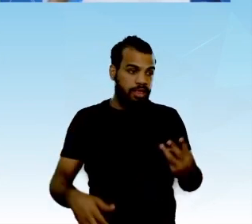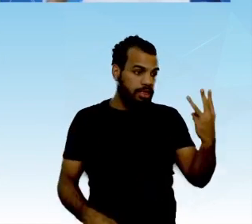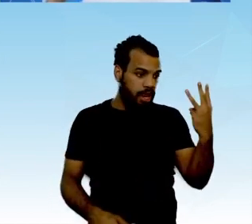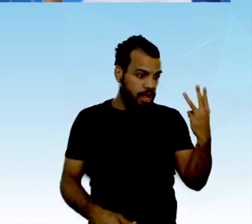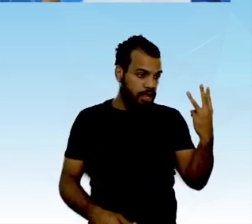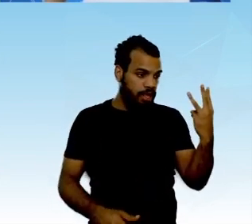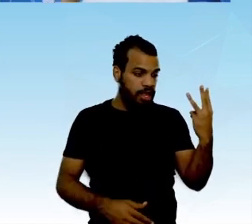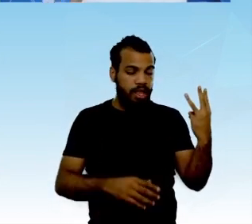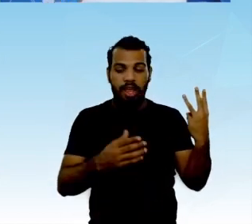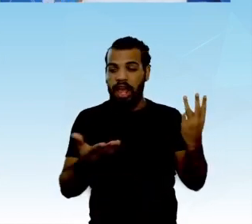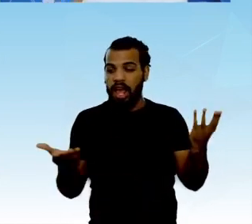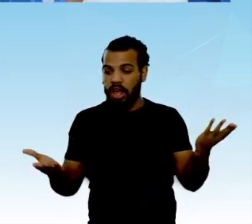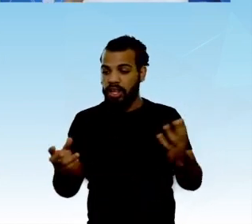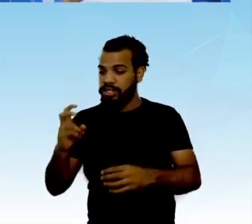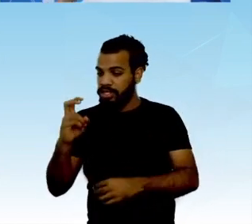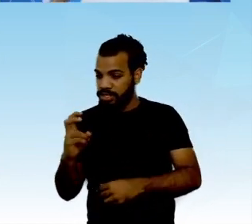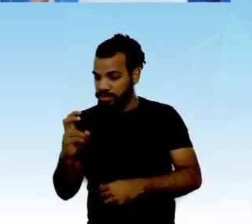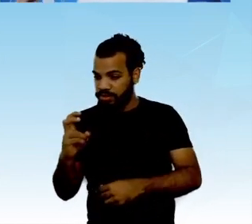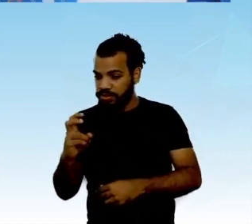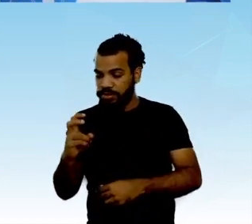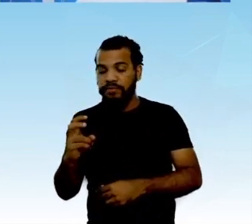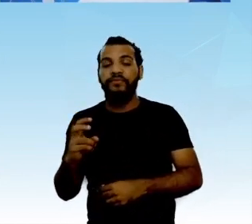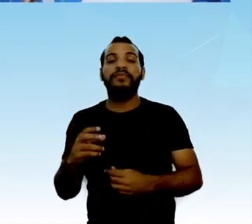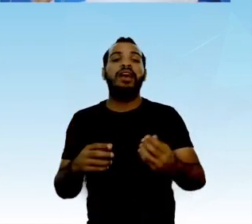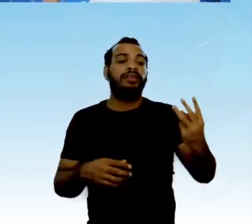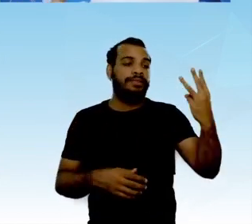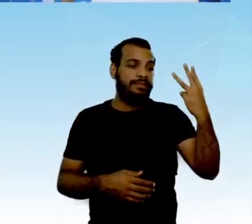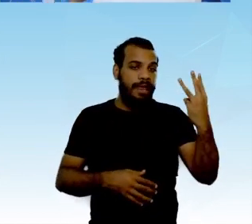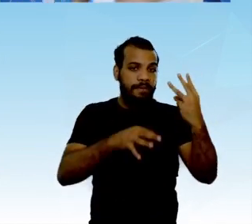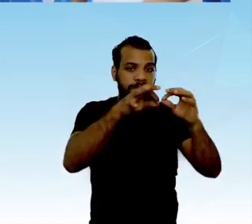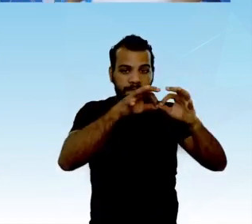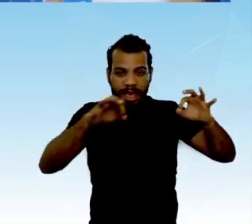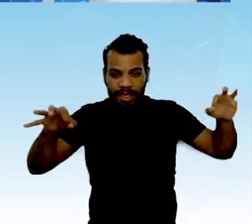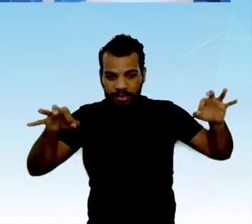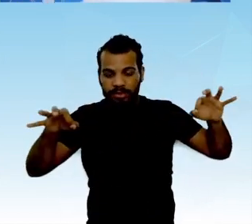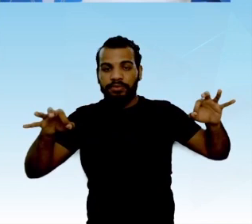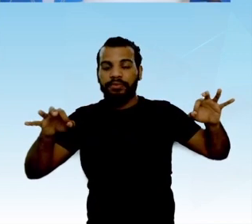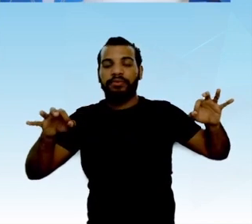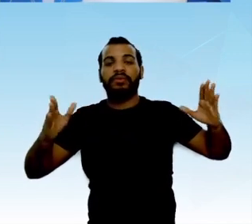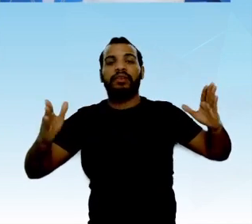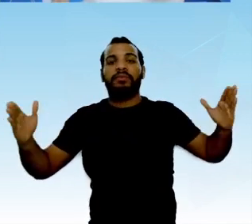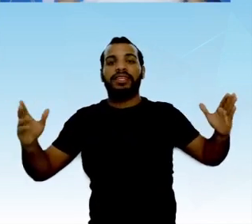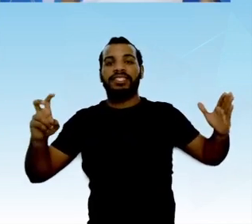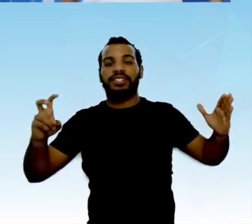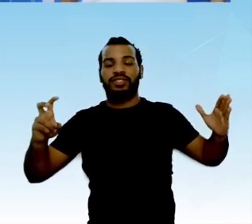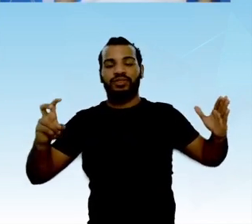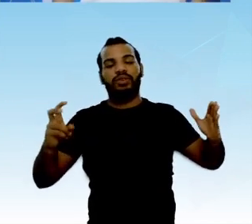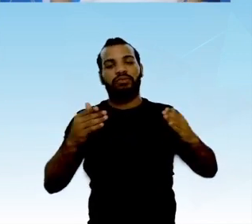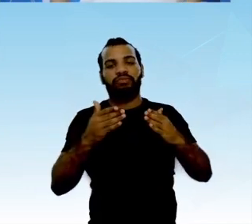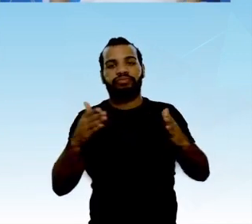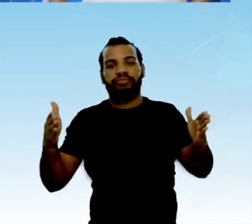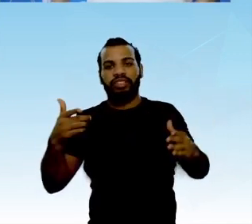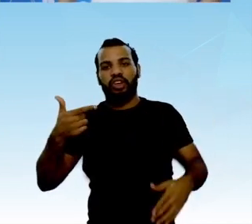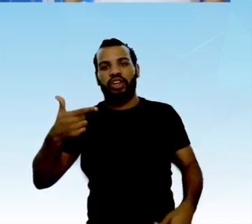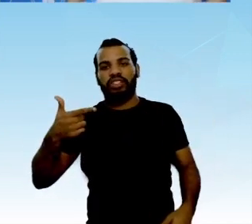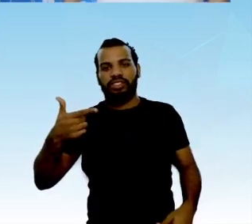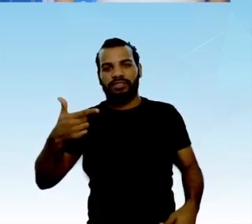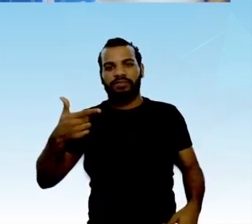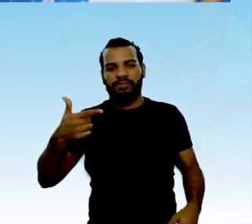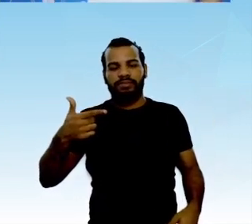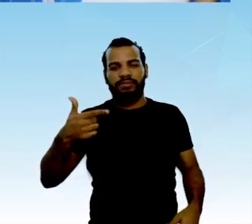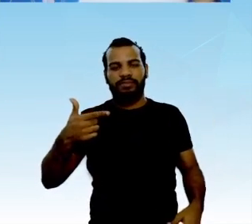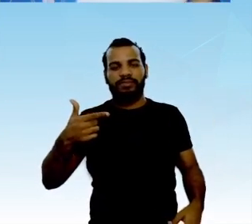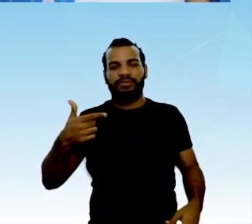5. Estava com 3 metros e ficou com 5, dilatou 2. A diferença é o ΔL. O ΔL